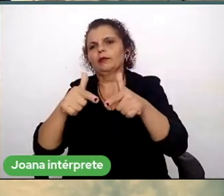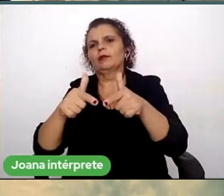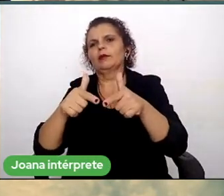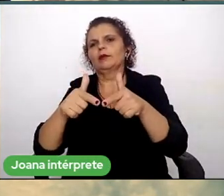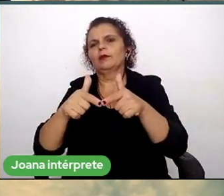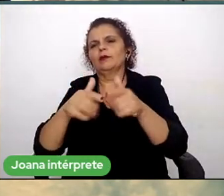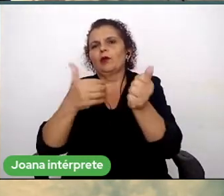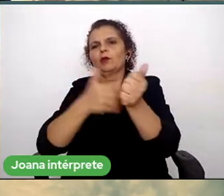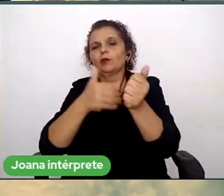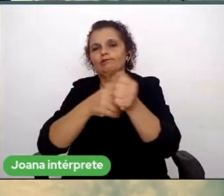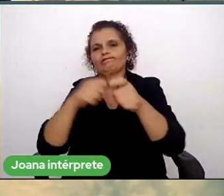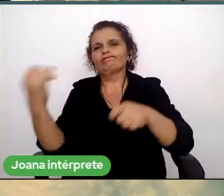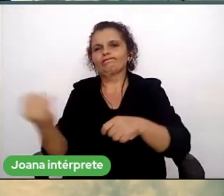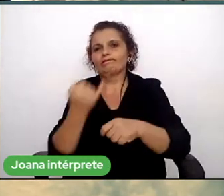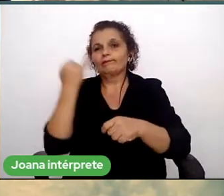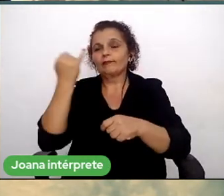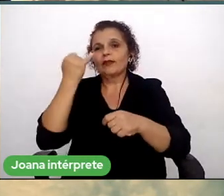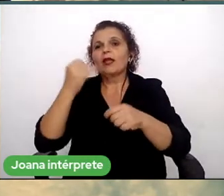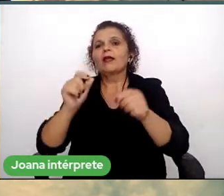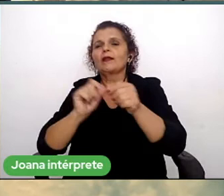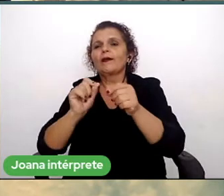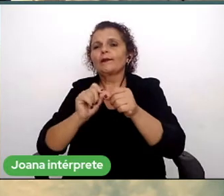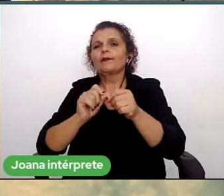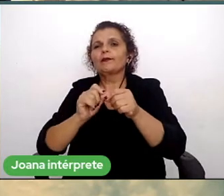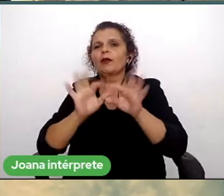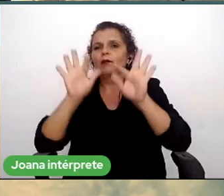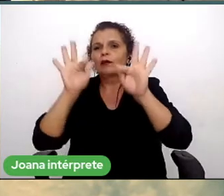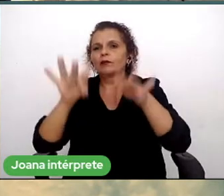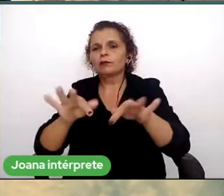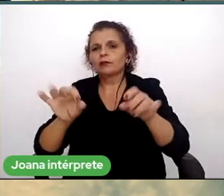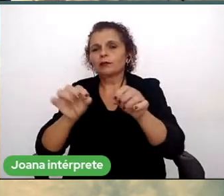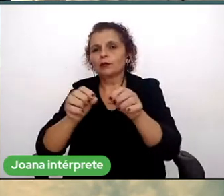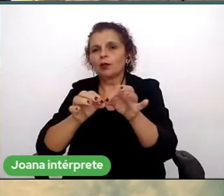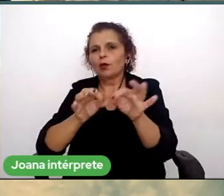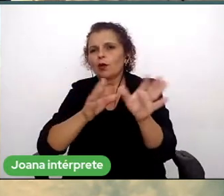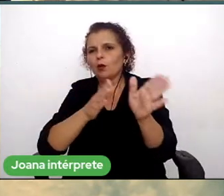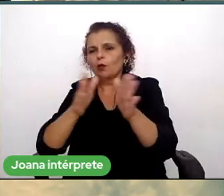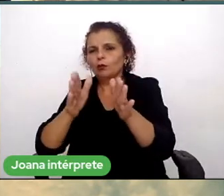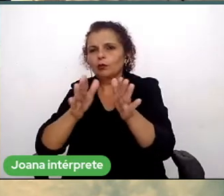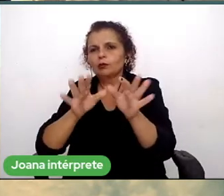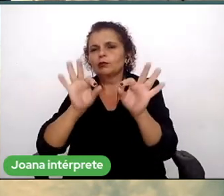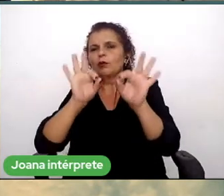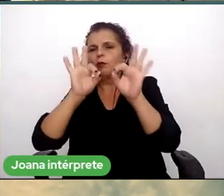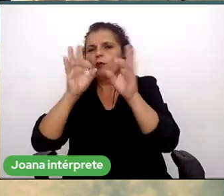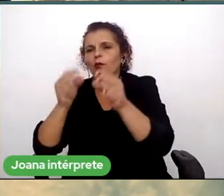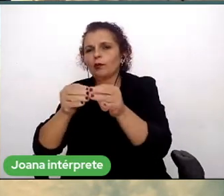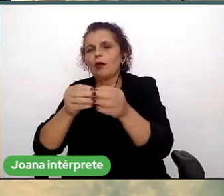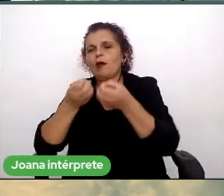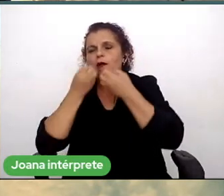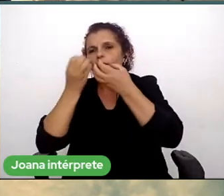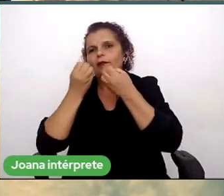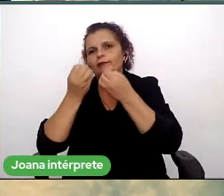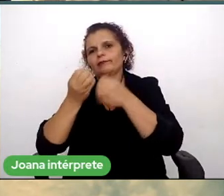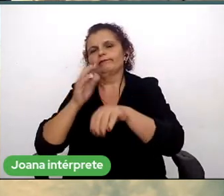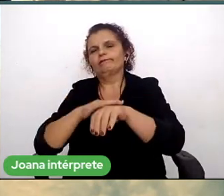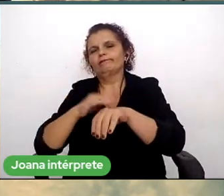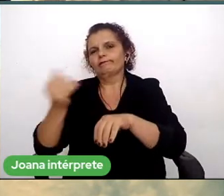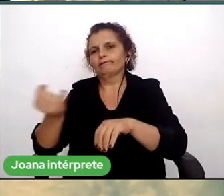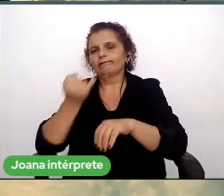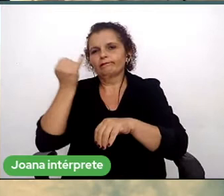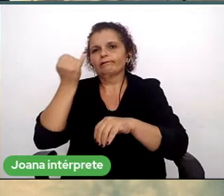daquele código então fazer a finalização do engajamento com esse rendou ver da informação é muito importante